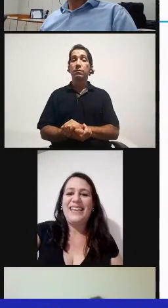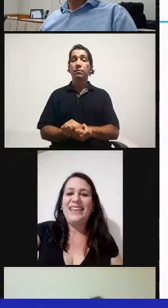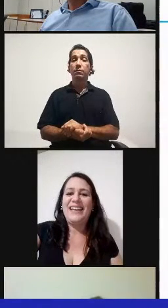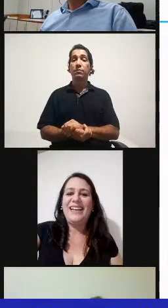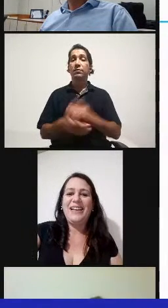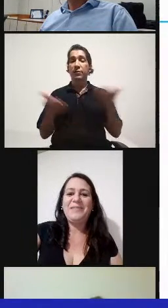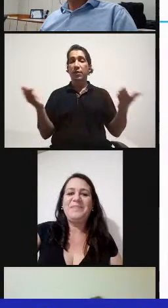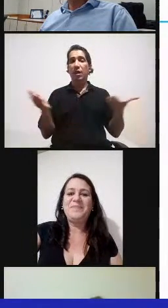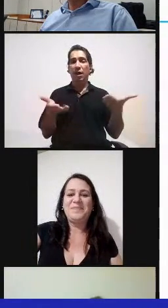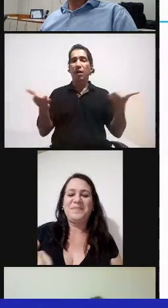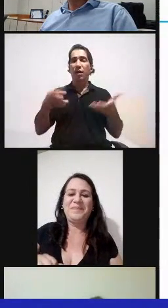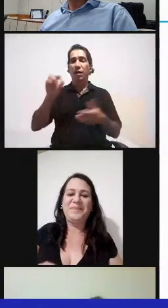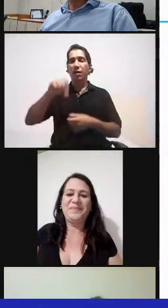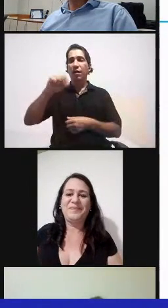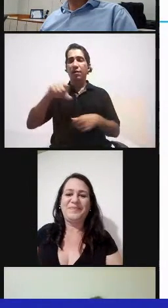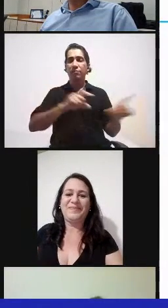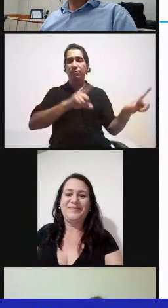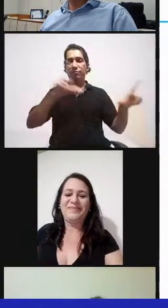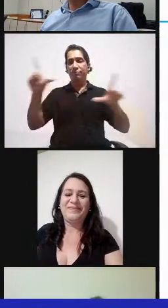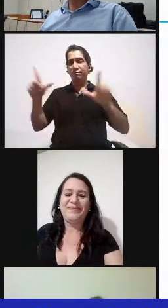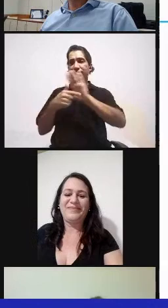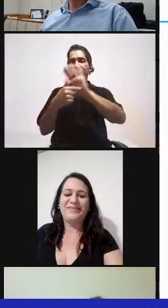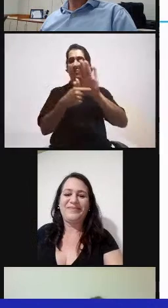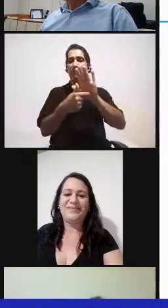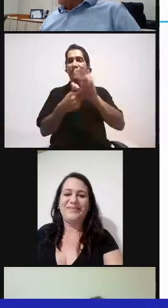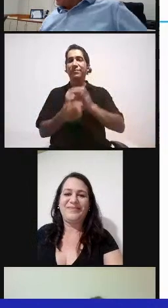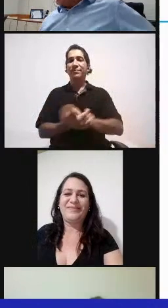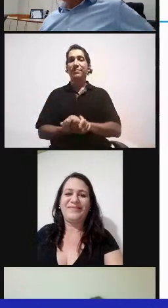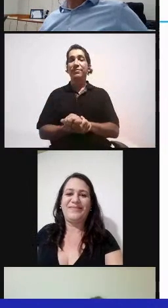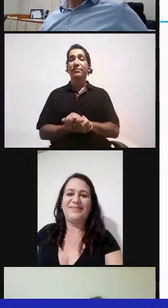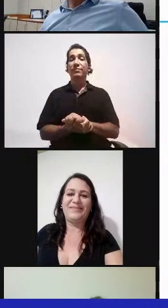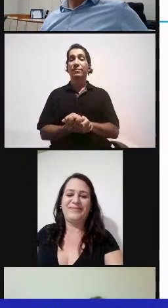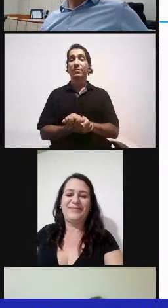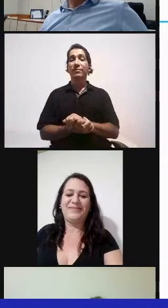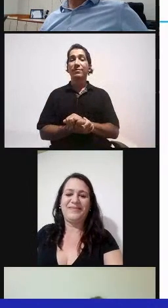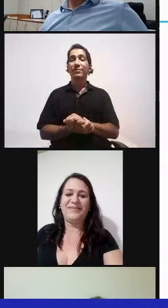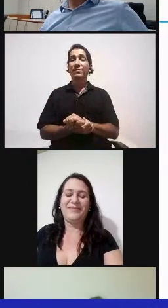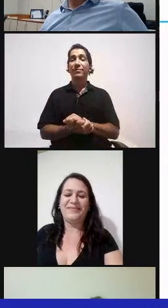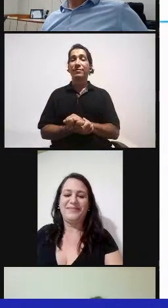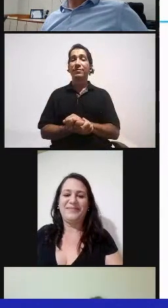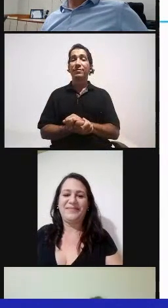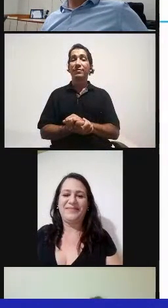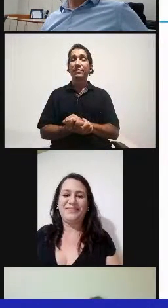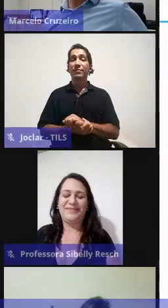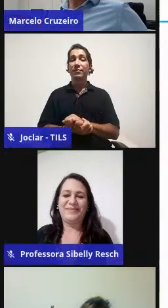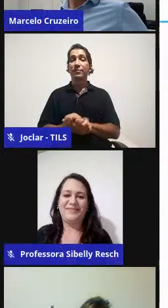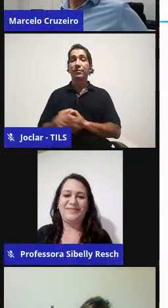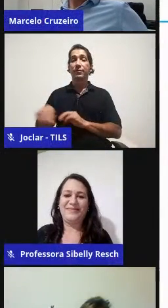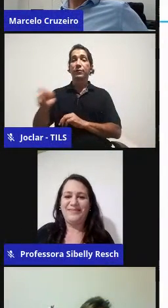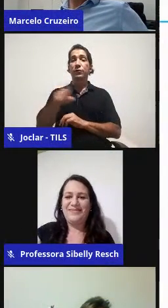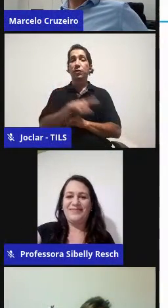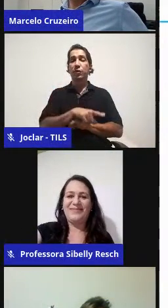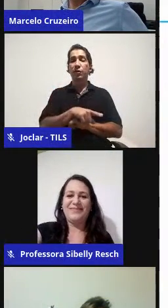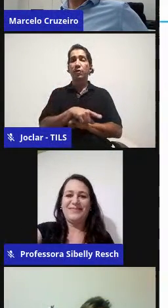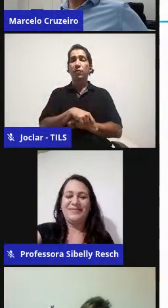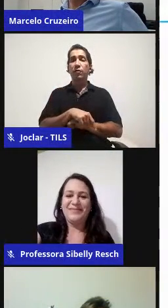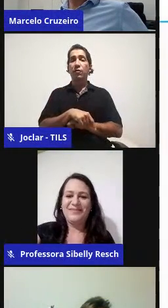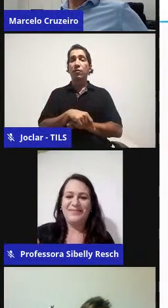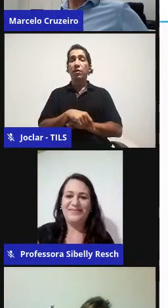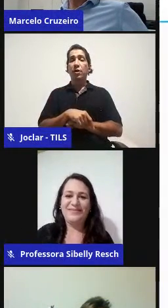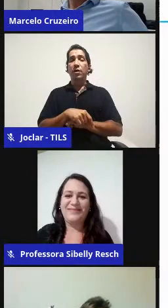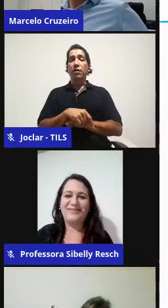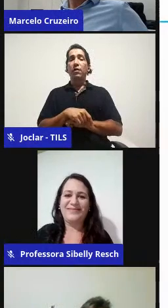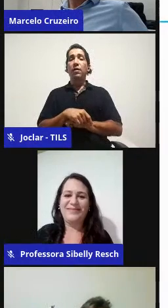Agora sim. Uhum. Ah, legal. Vou ocultar novamente aqui. Então, vocês não viram aqui, ó, mas só